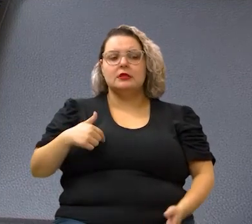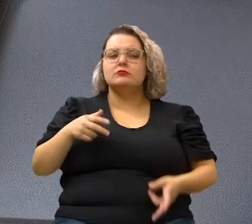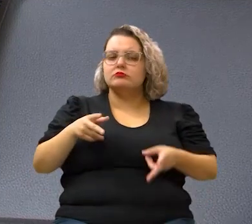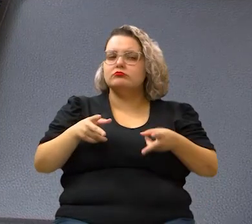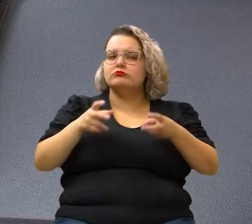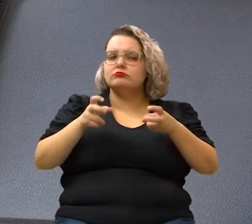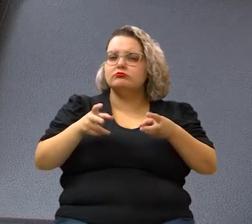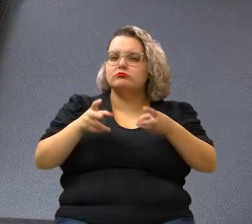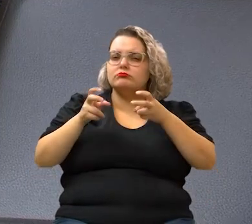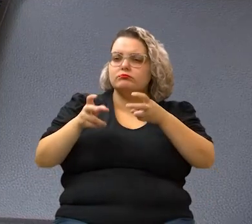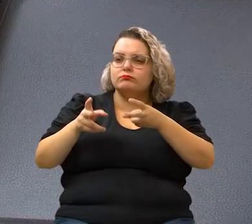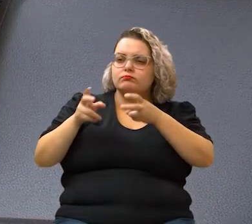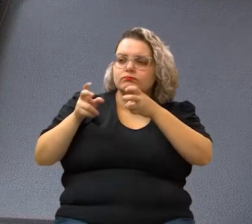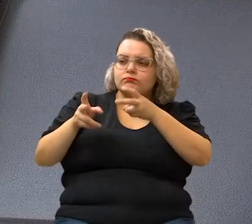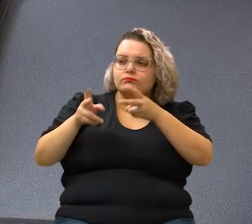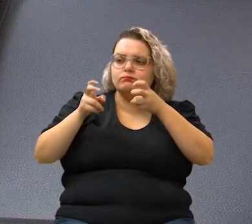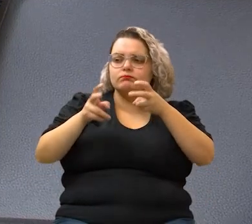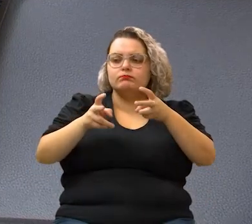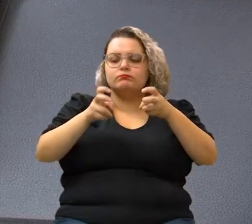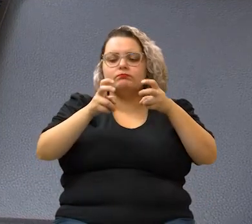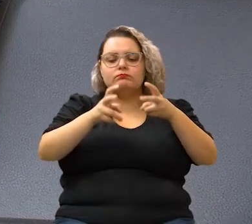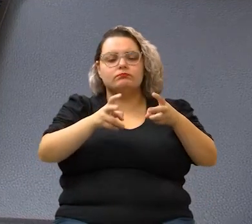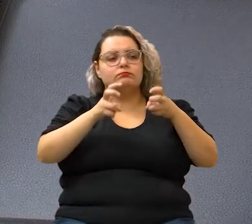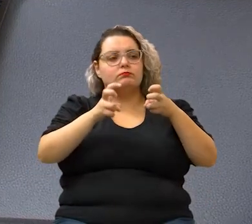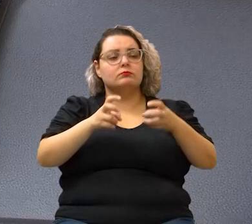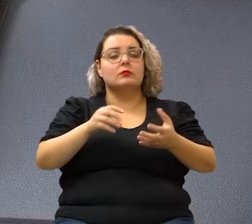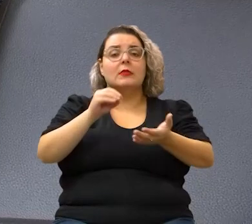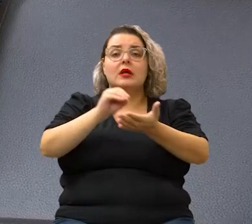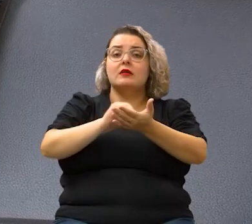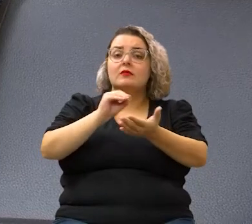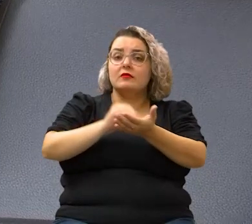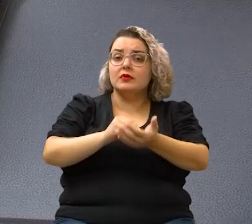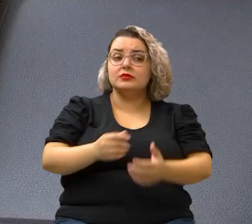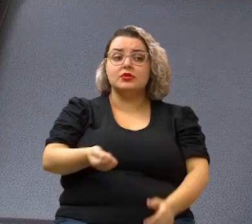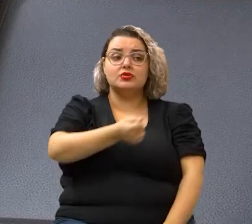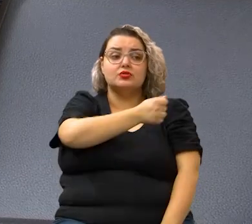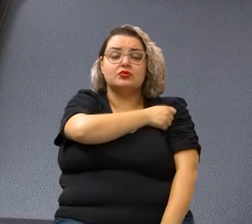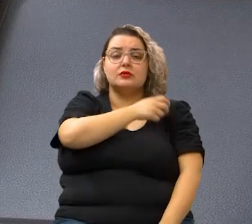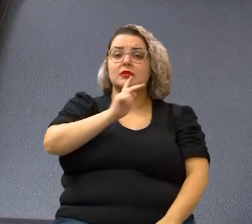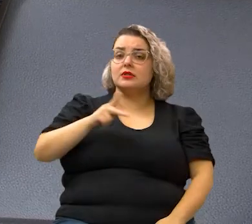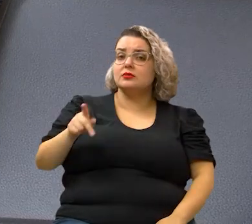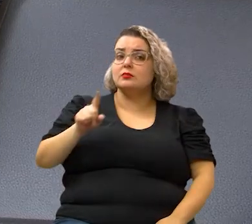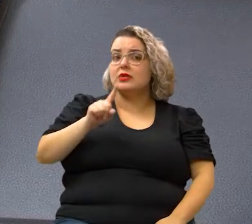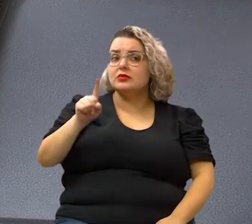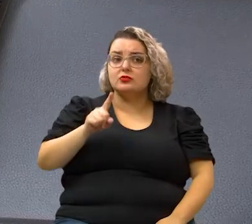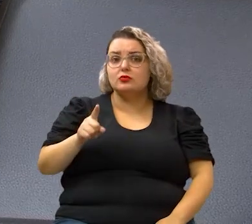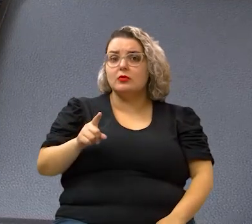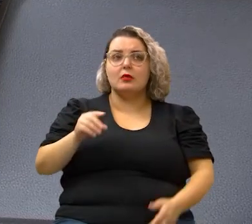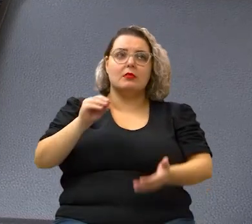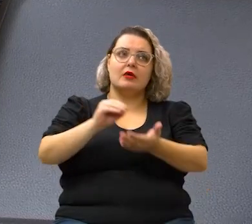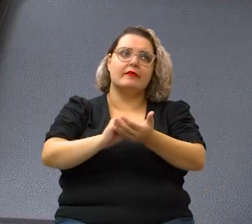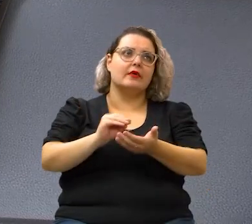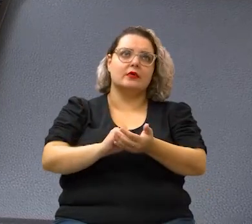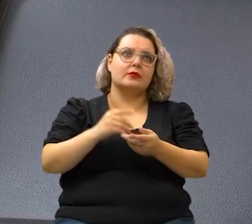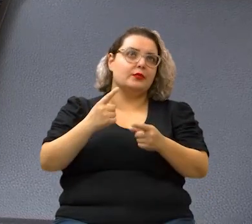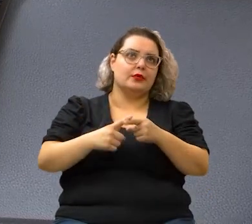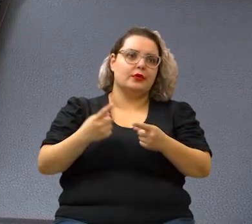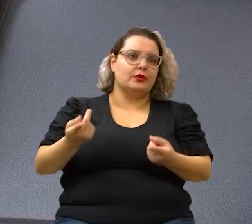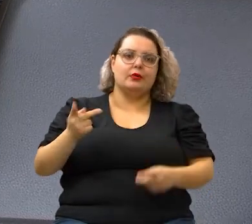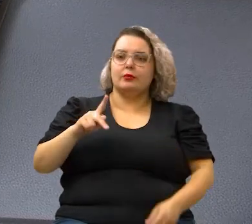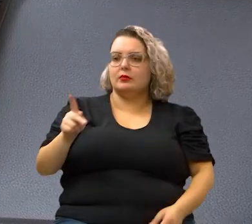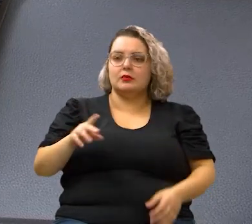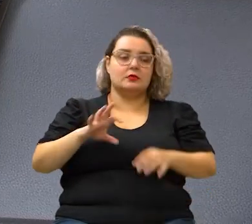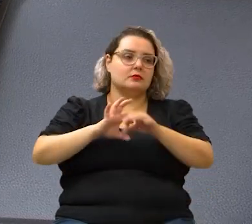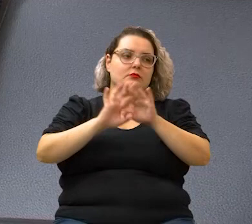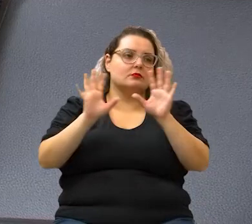observando essa situação da falta de autoridade do professor, mas não é uma falta de autoridade porque ele simplesmente